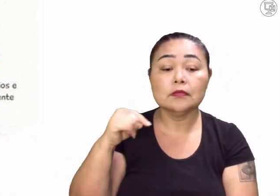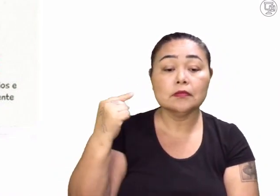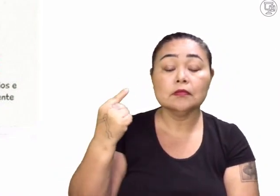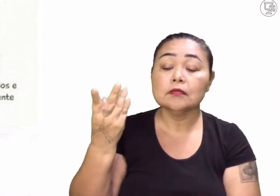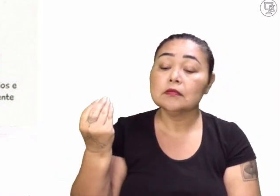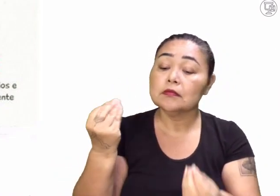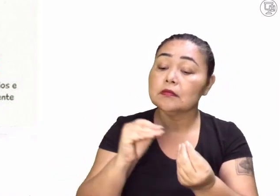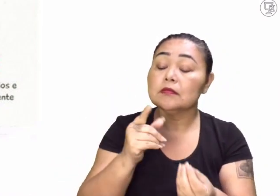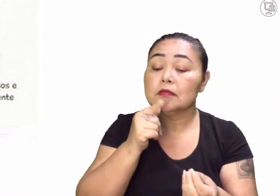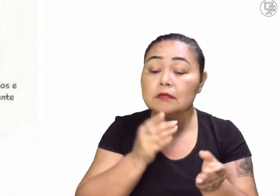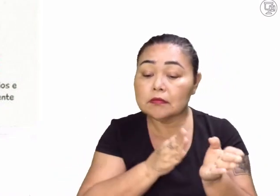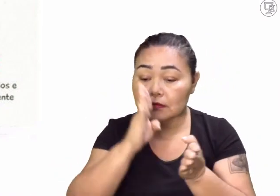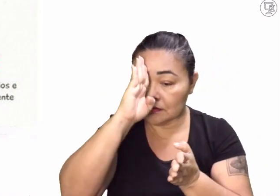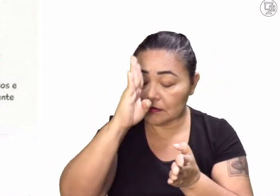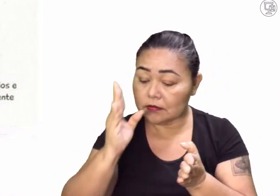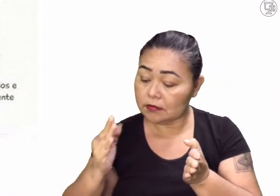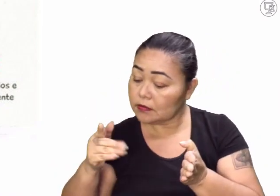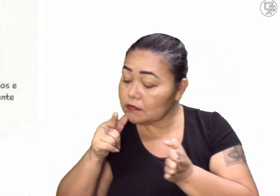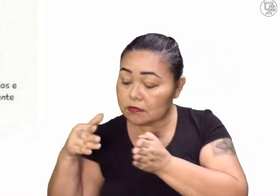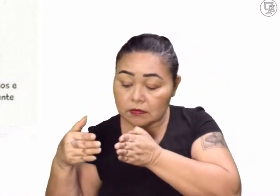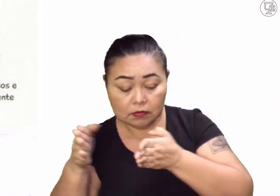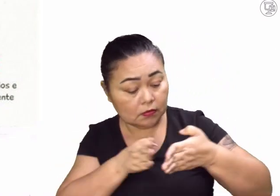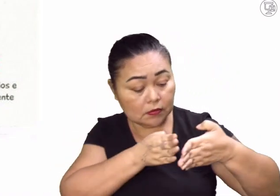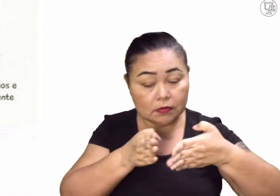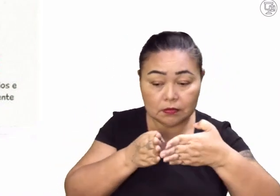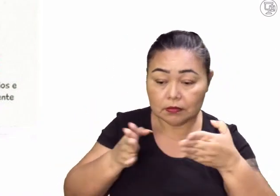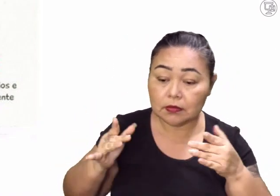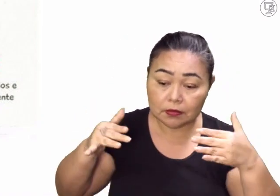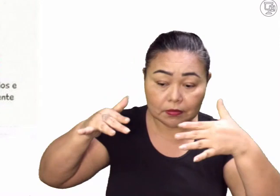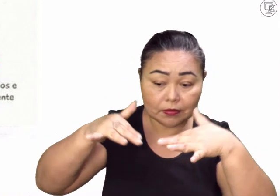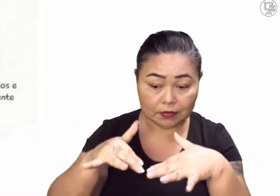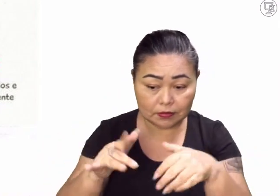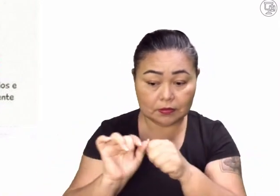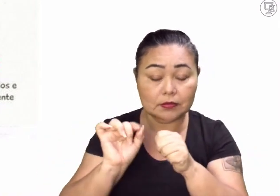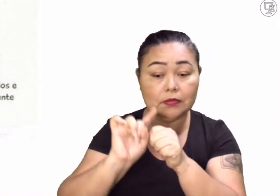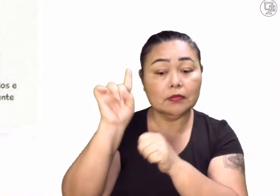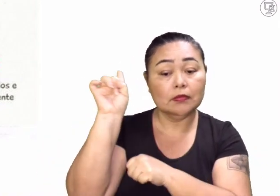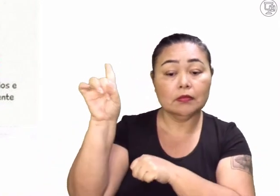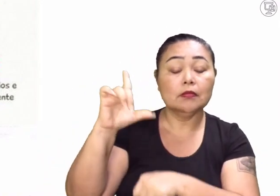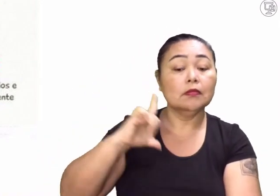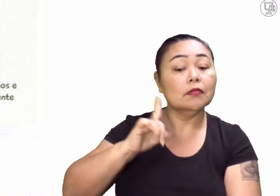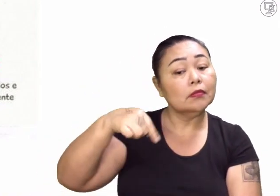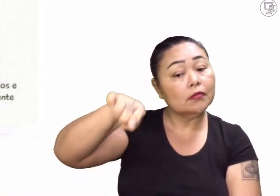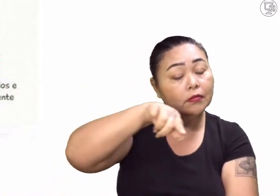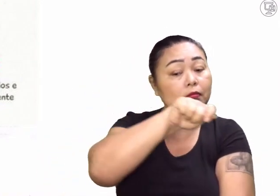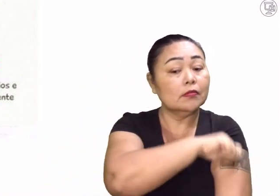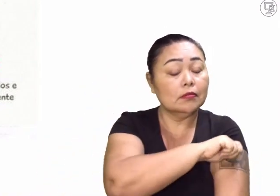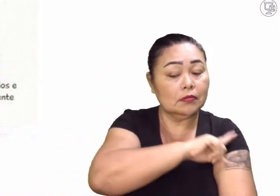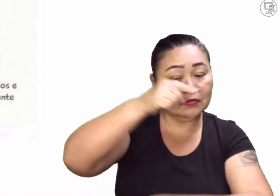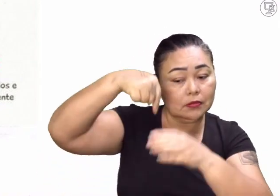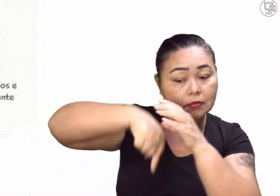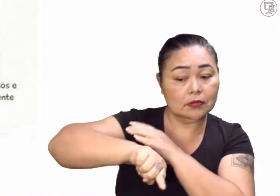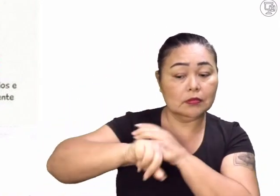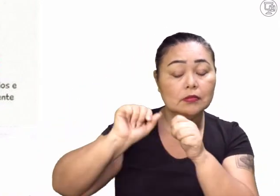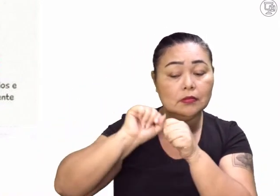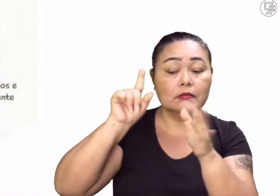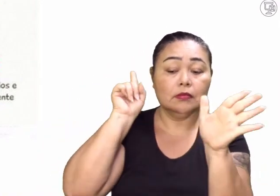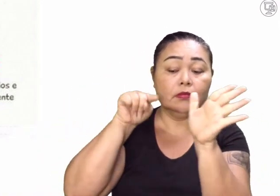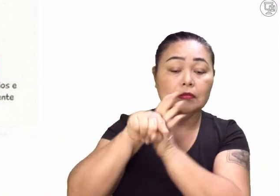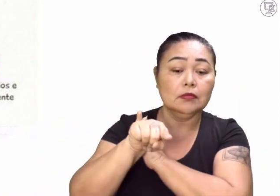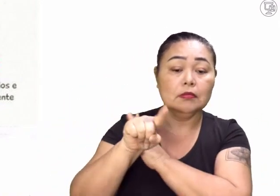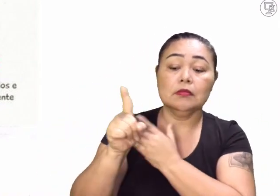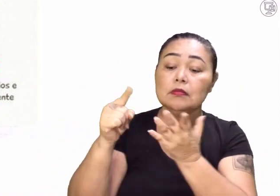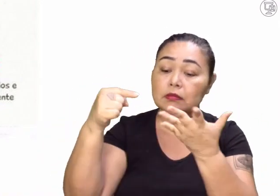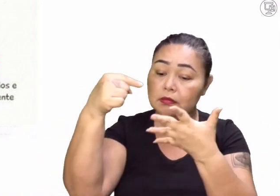por um rio principal, afluente e subafluente. Esse esquema é para você, querido aluno, para depois você aprofundar a questão